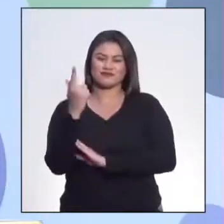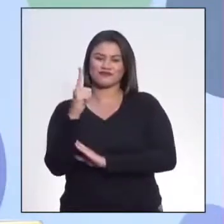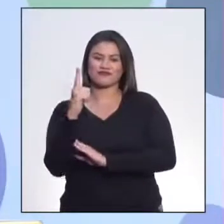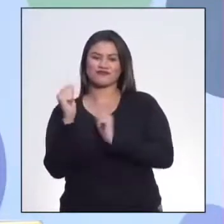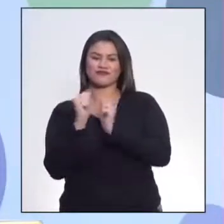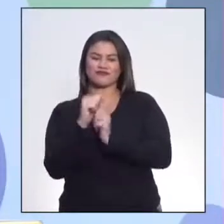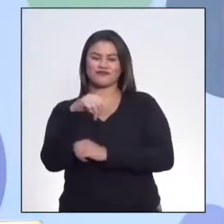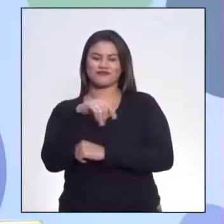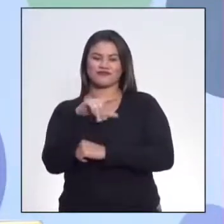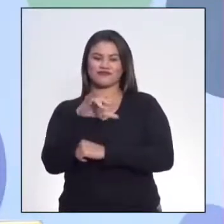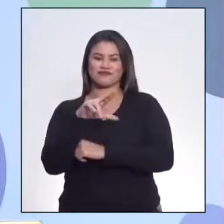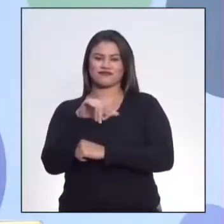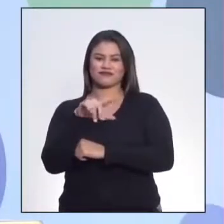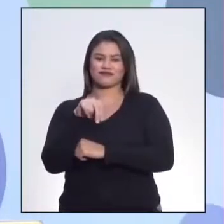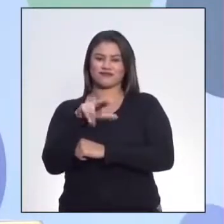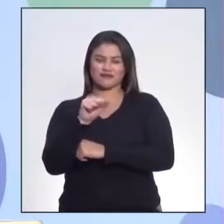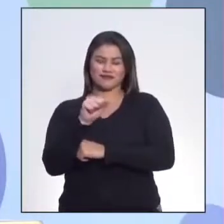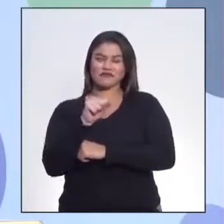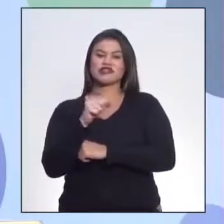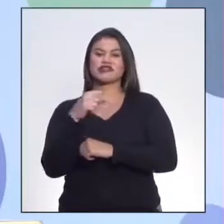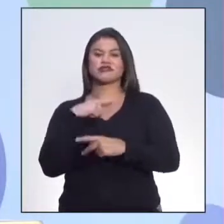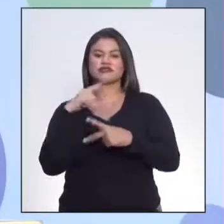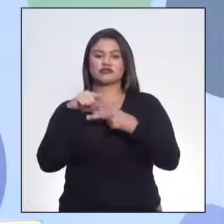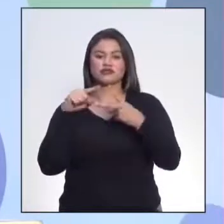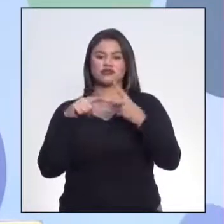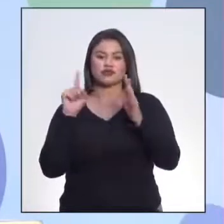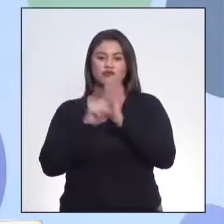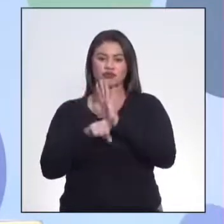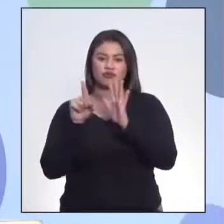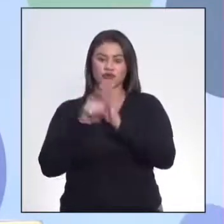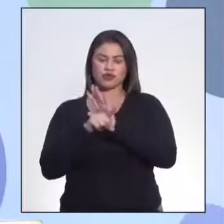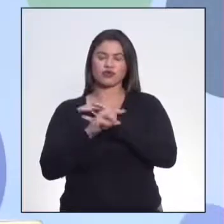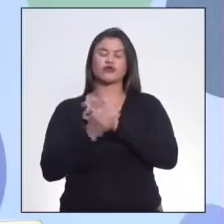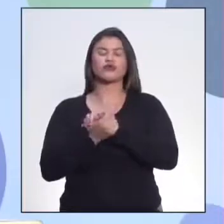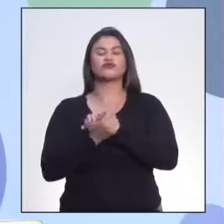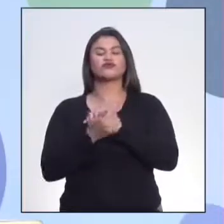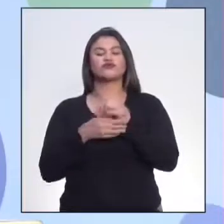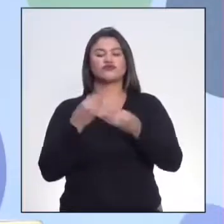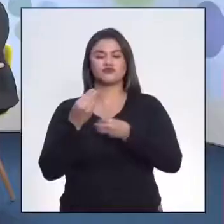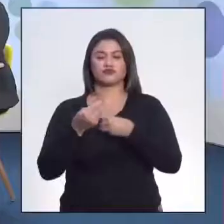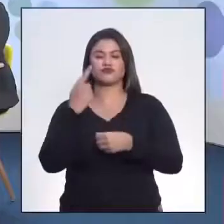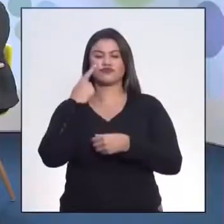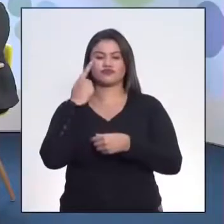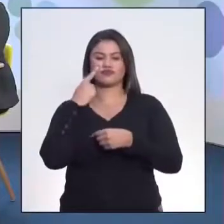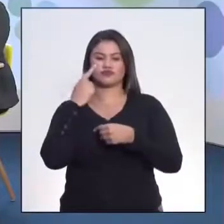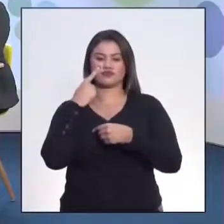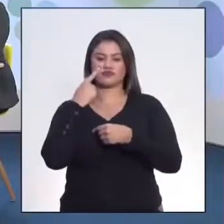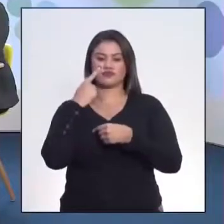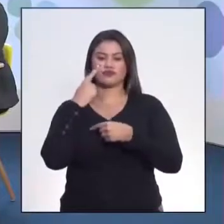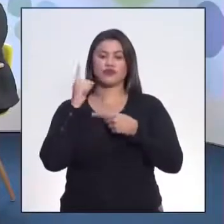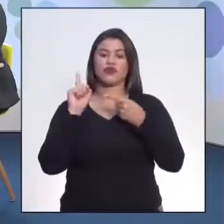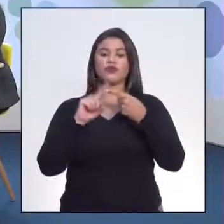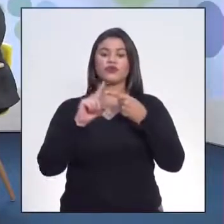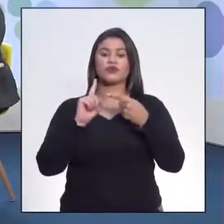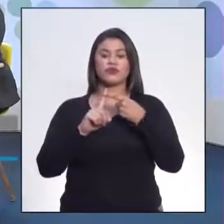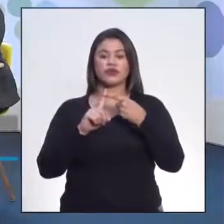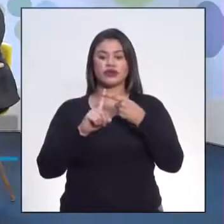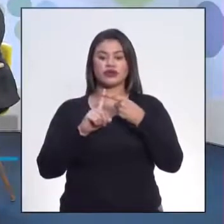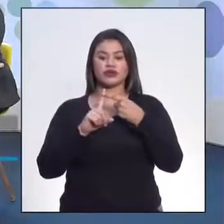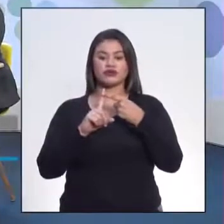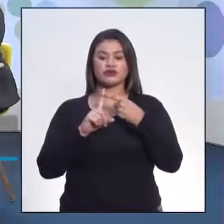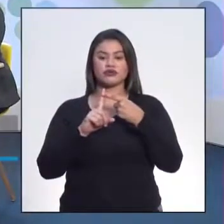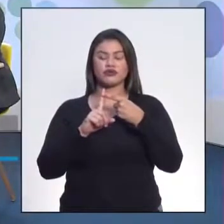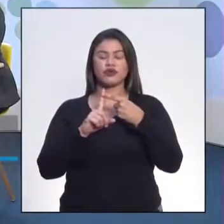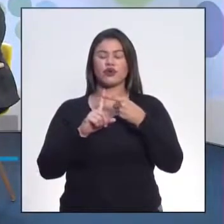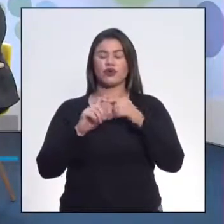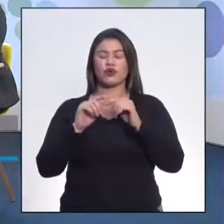professora Milene, e trouxemos 2 questões para vocês. Então, vamos lá. Professora, na primeira questão, o que você